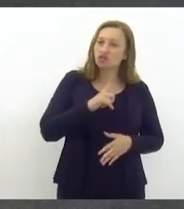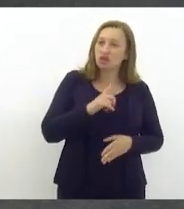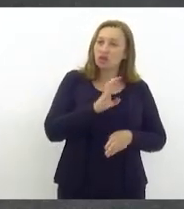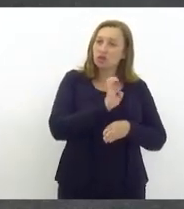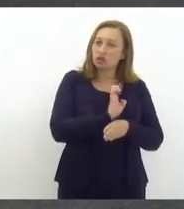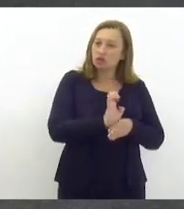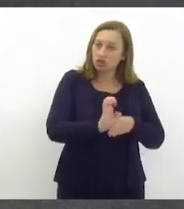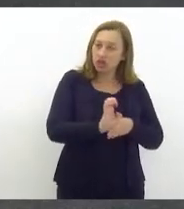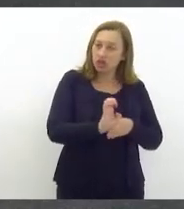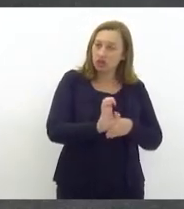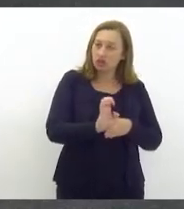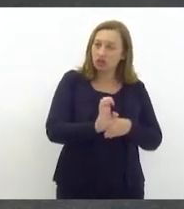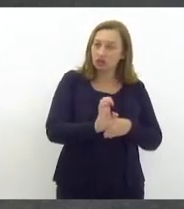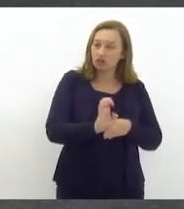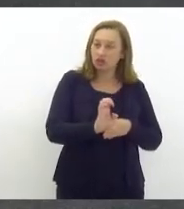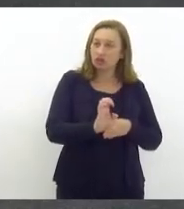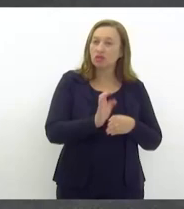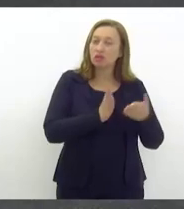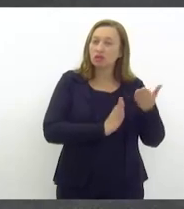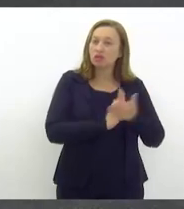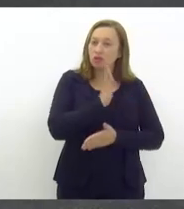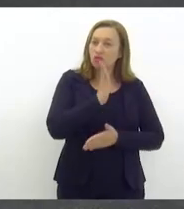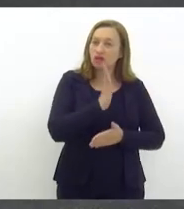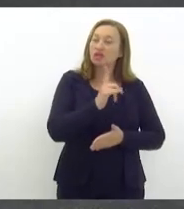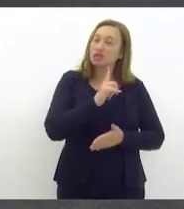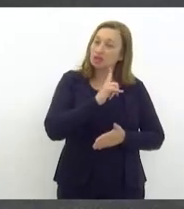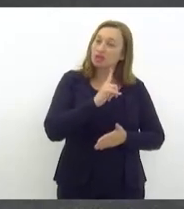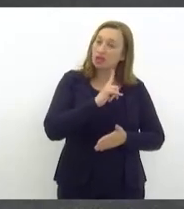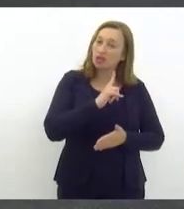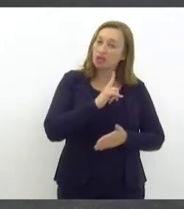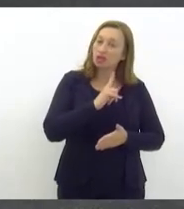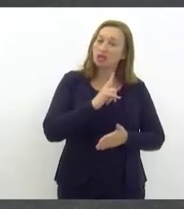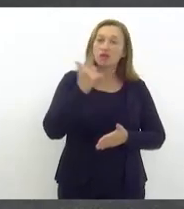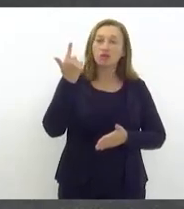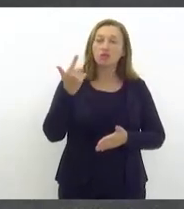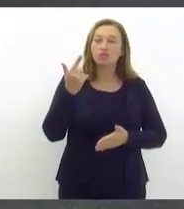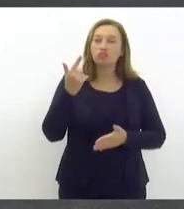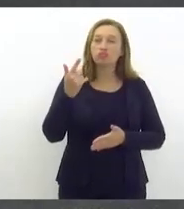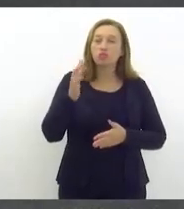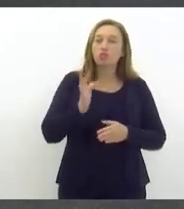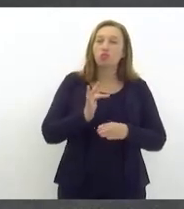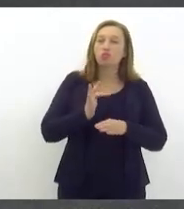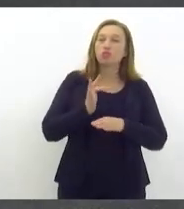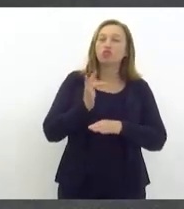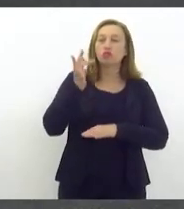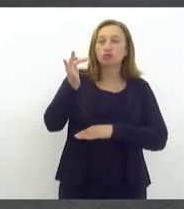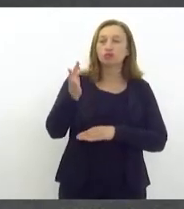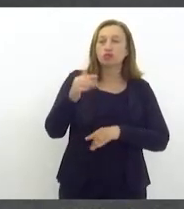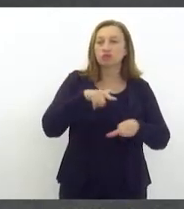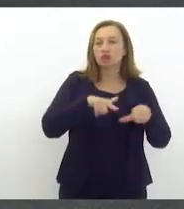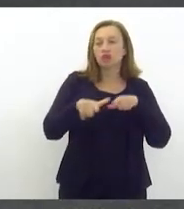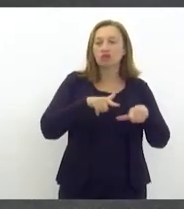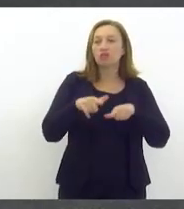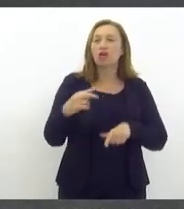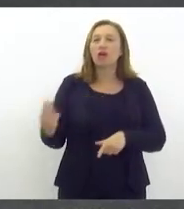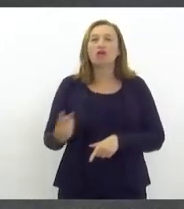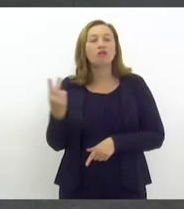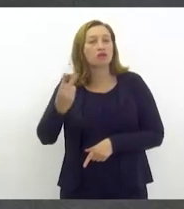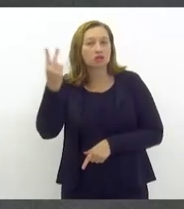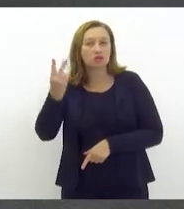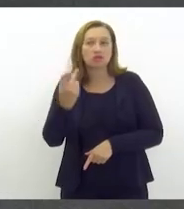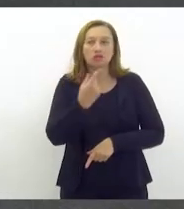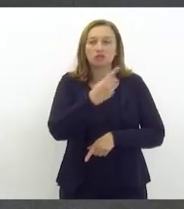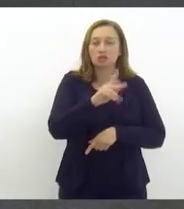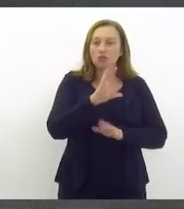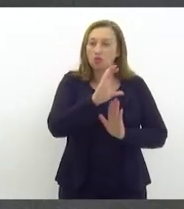estágio curricular funcionando, que tenham, pelo menos, a perspectiva de conseguir aí um emprego e que garanta a valorização do